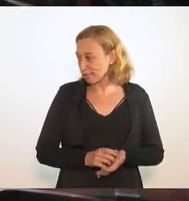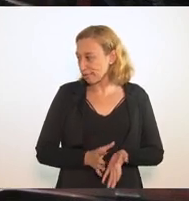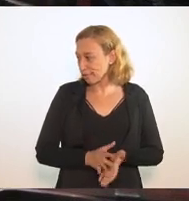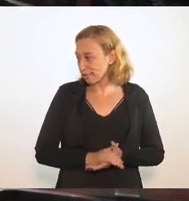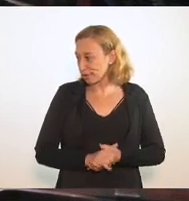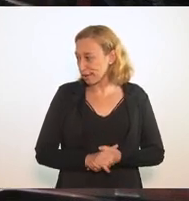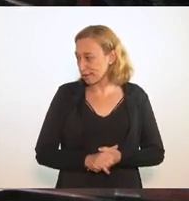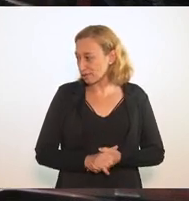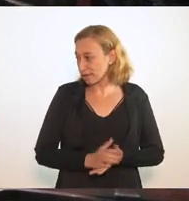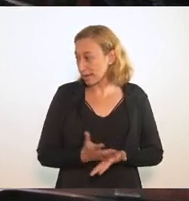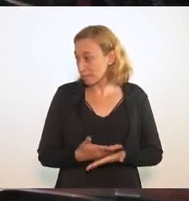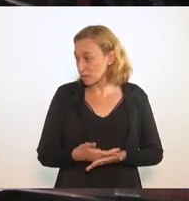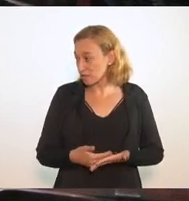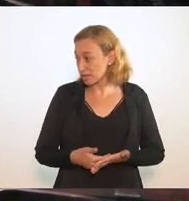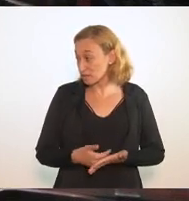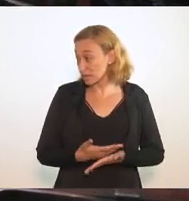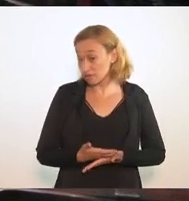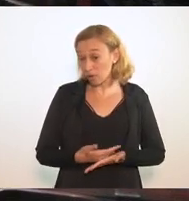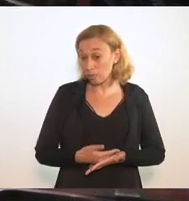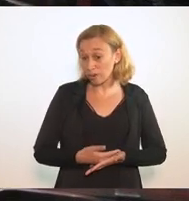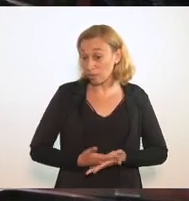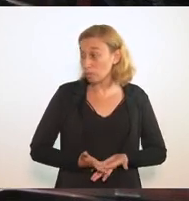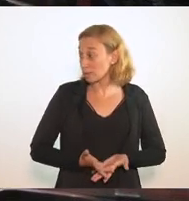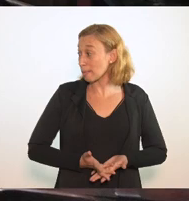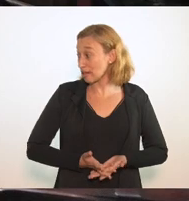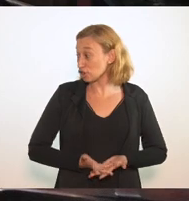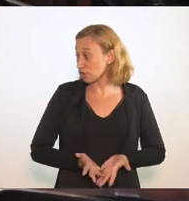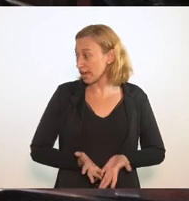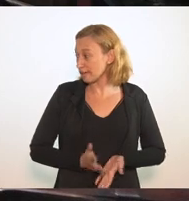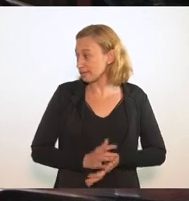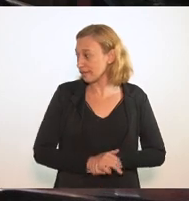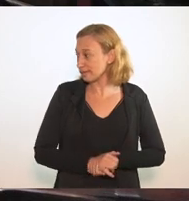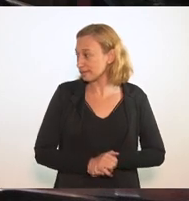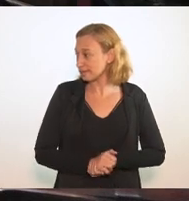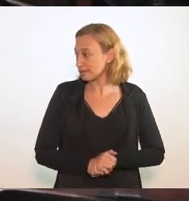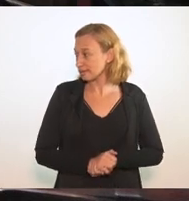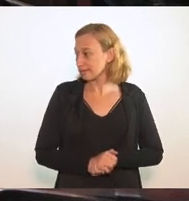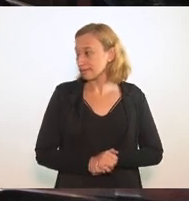Que é o primeiro a votar? Ele é o relator, né?